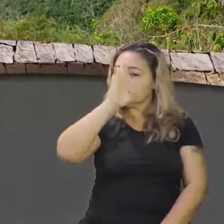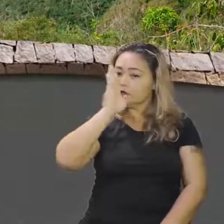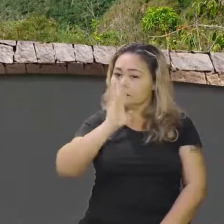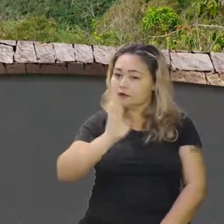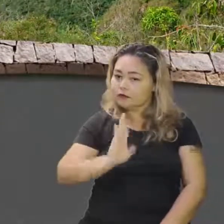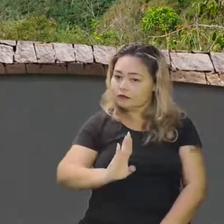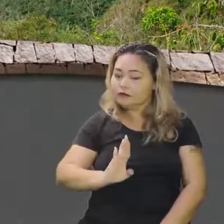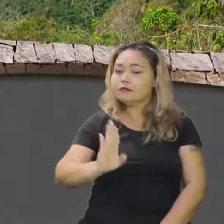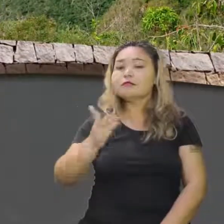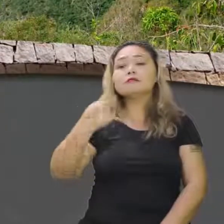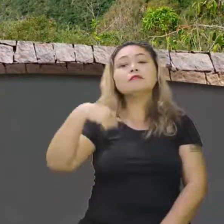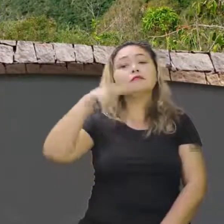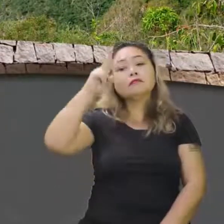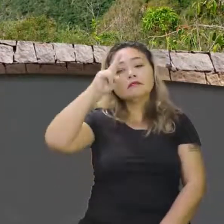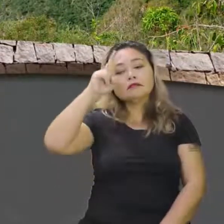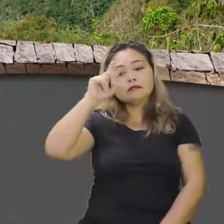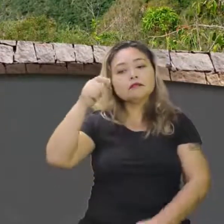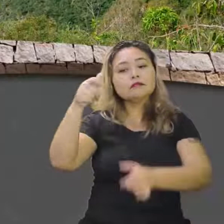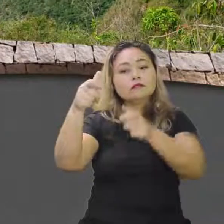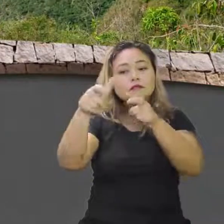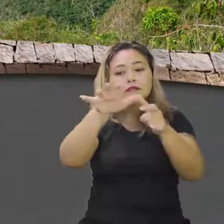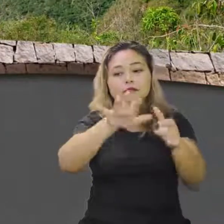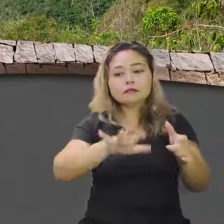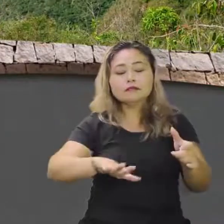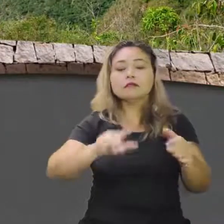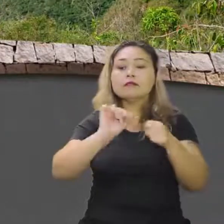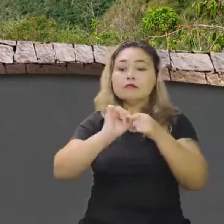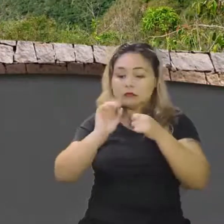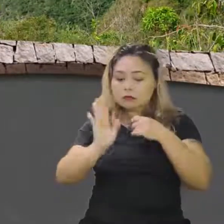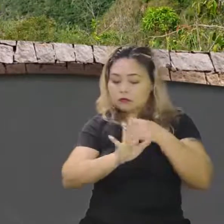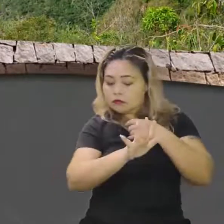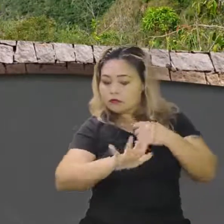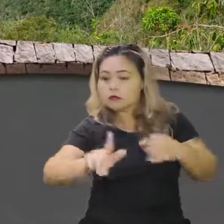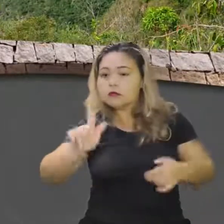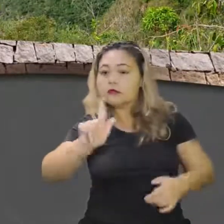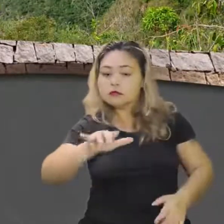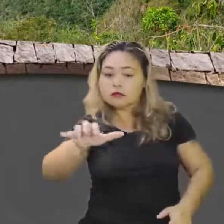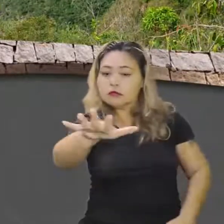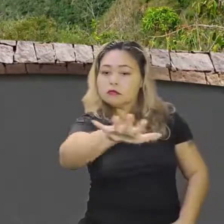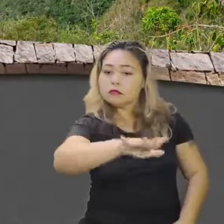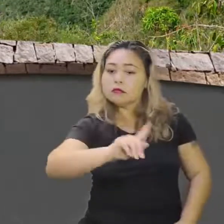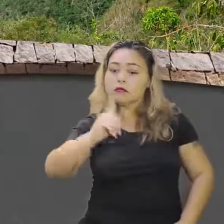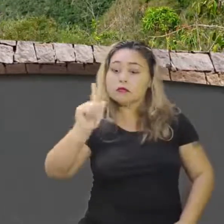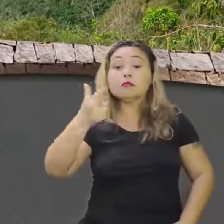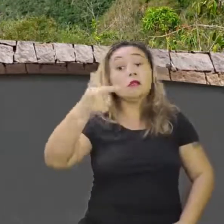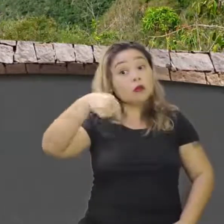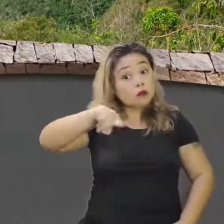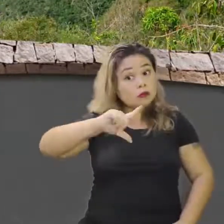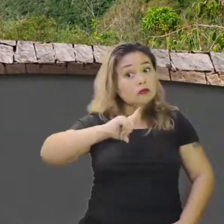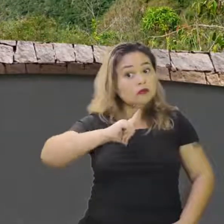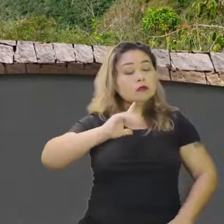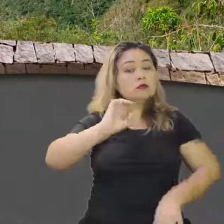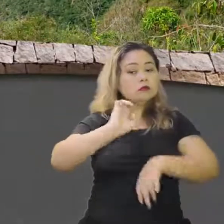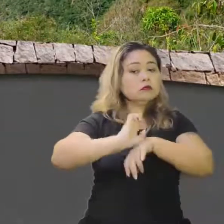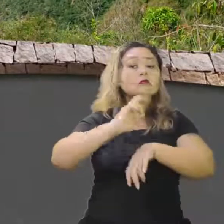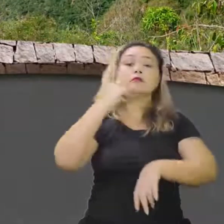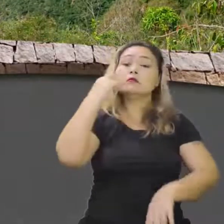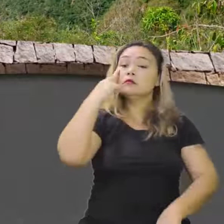e que passando por este espaço geográfico, aonde hoje está o nosso estado de Rondônia,